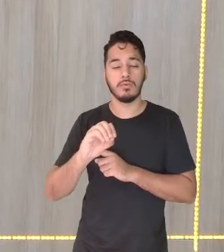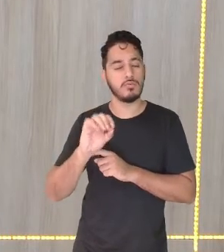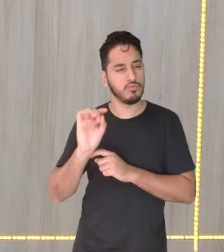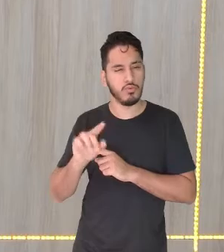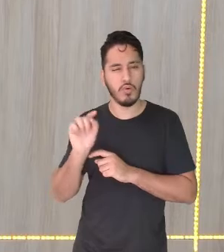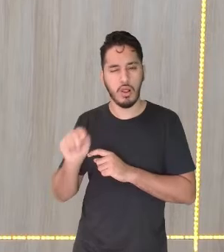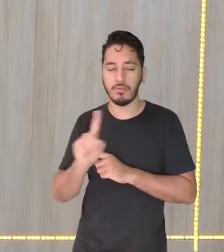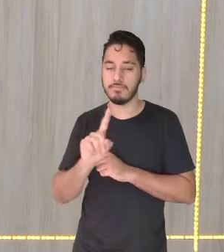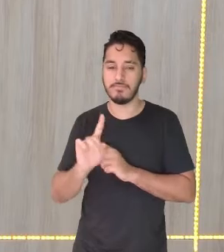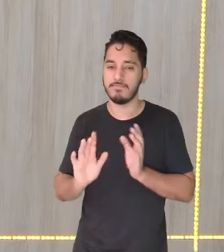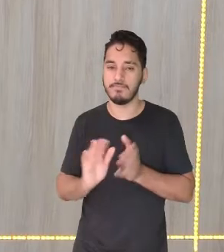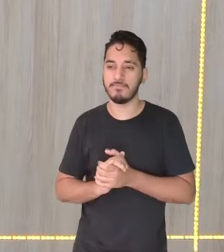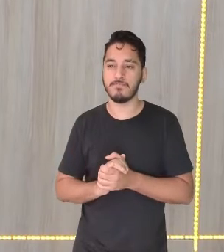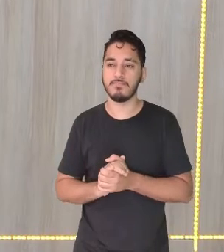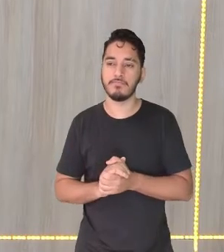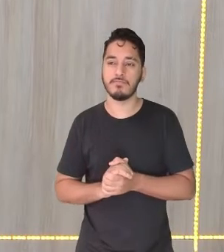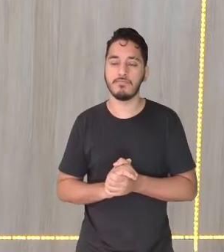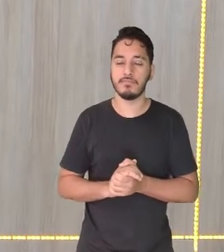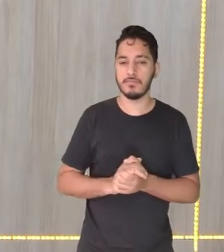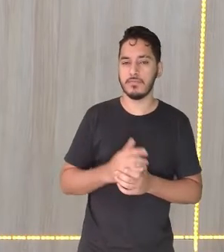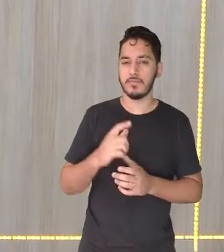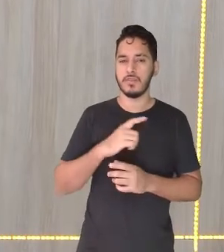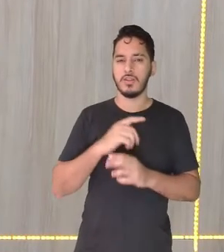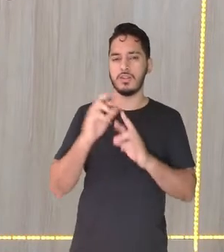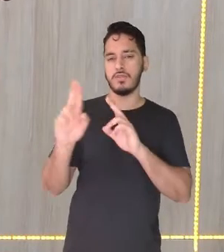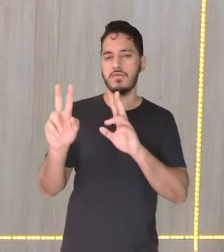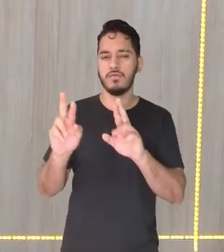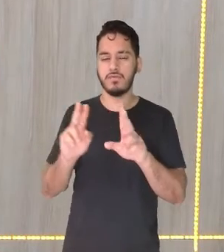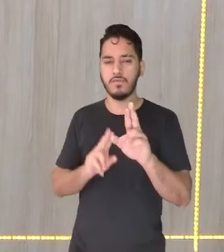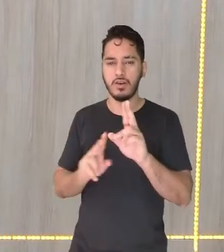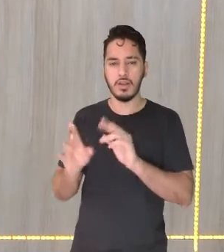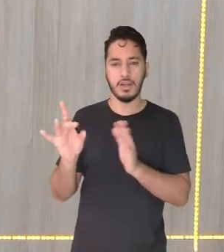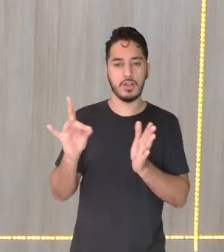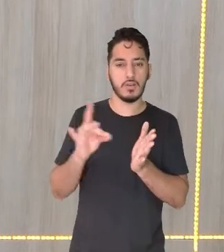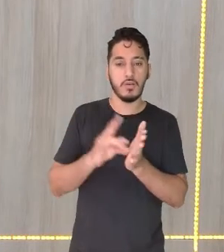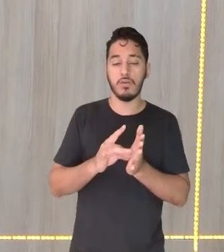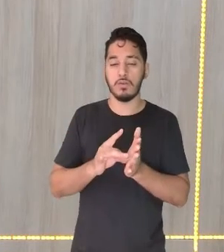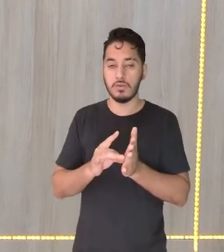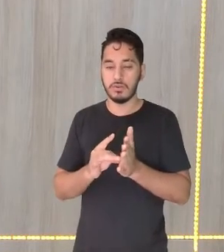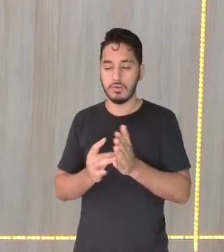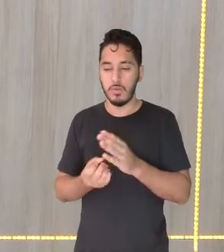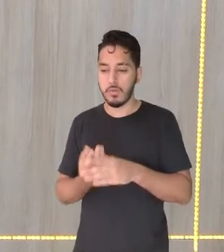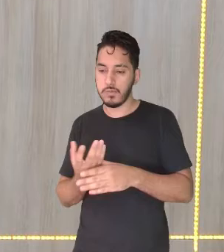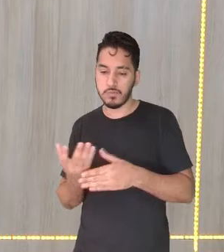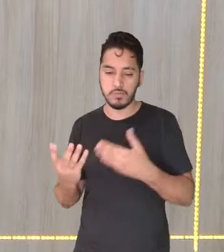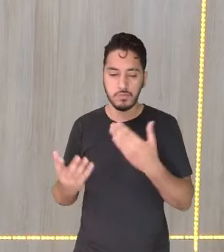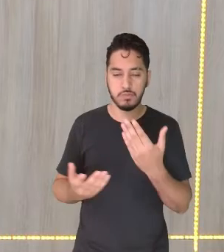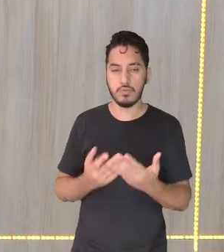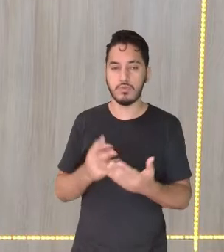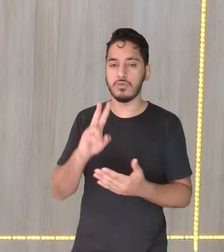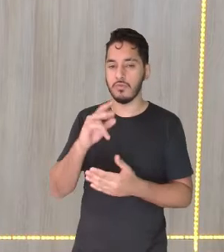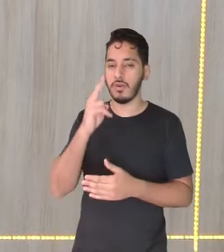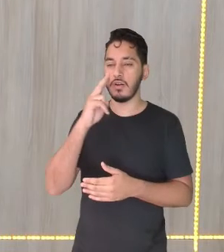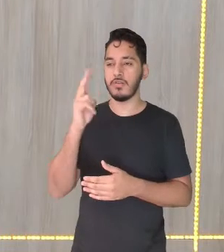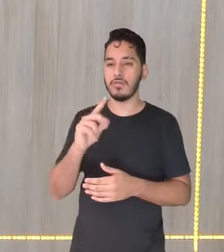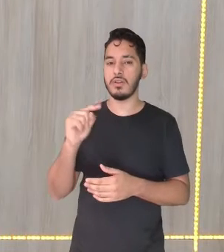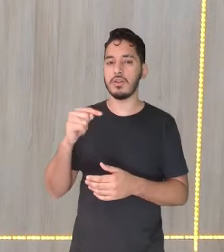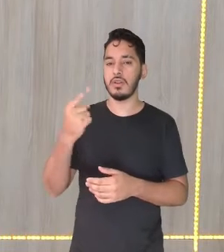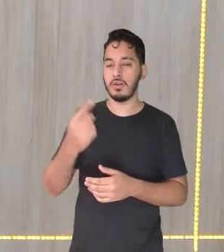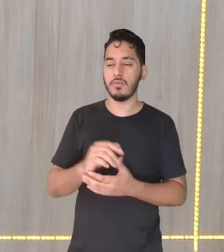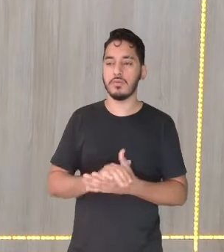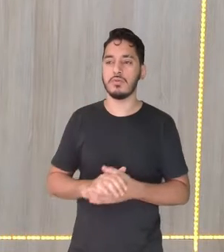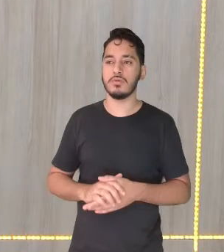campo, beleza? Então, existem diferentes origens desses conflitos que a gente vai ver daqui a pouco nos